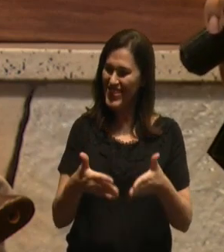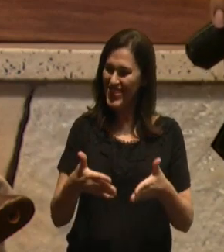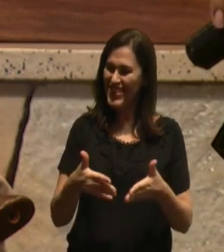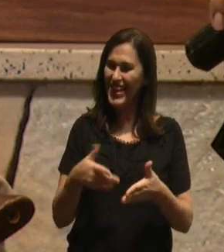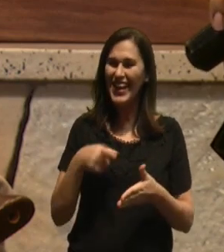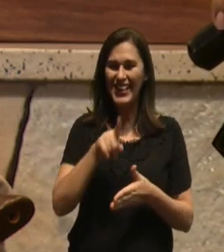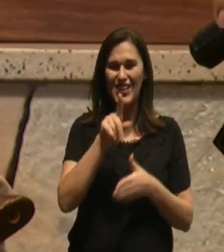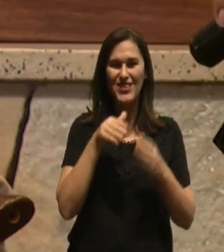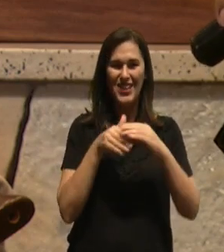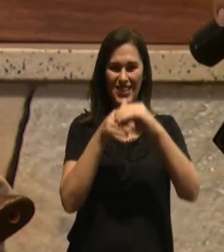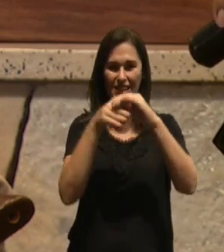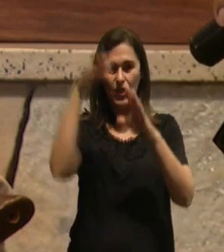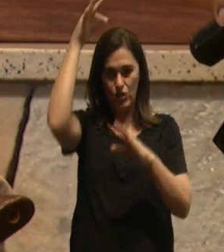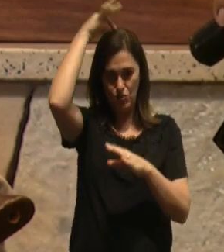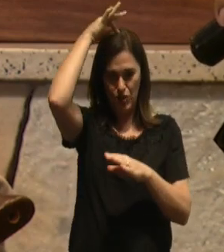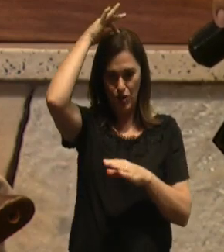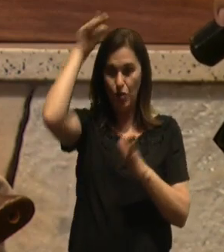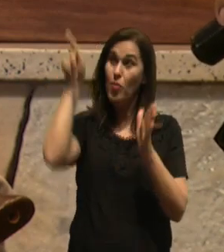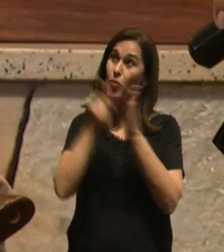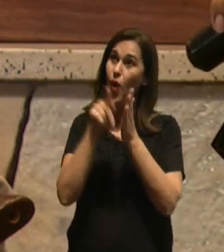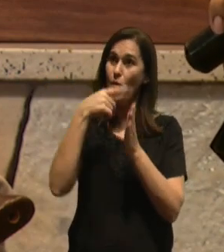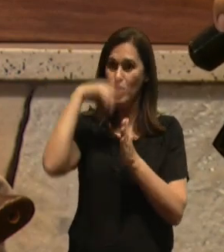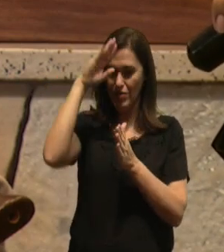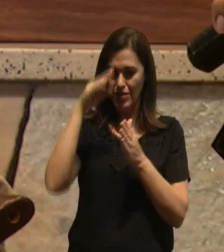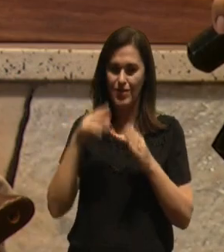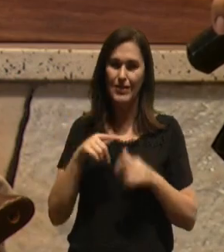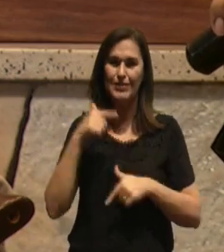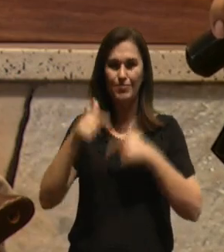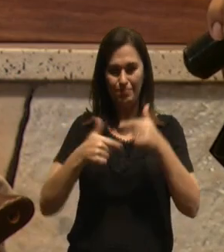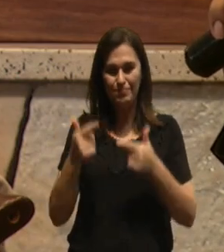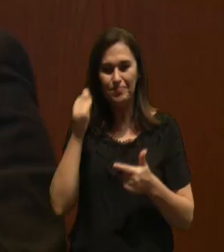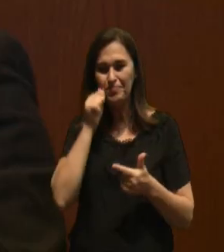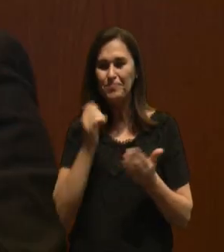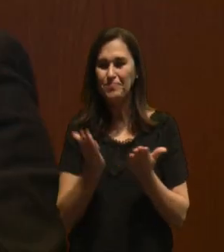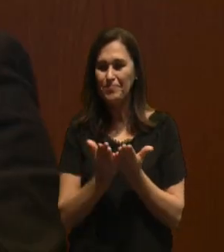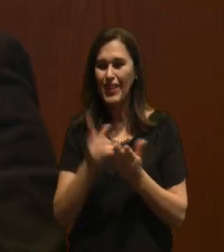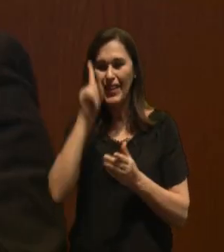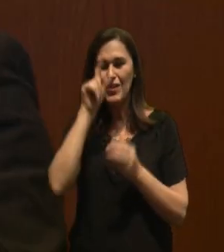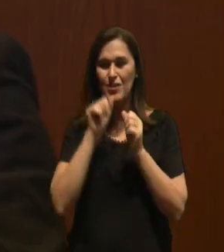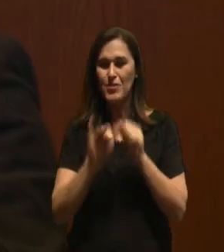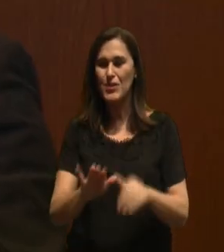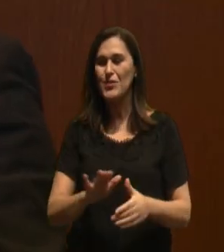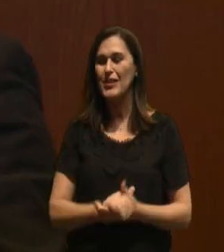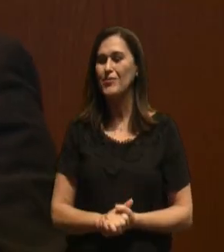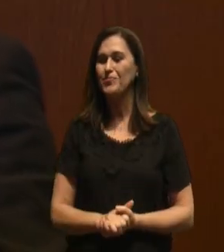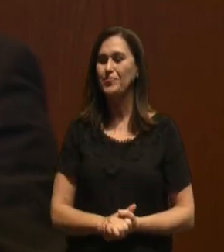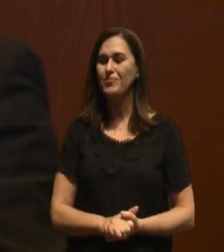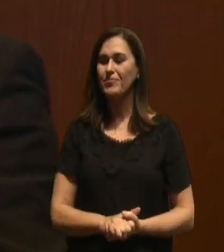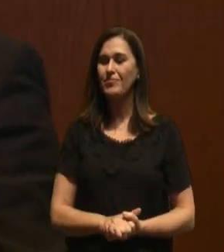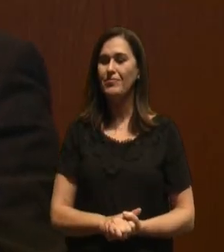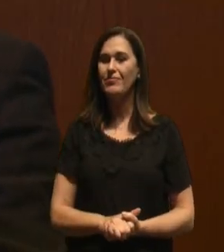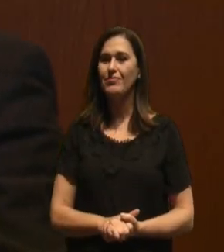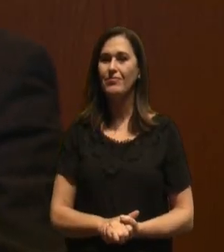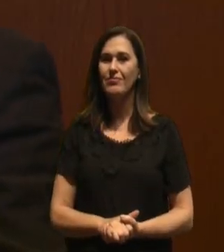continue sendo guiada pelo Espírito do Senhor. Amém. Na condução desse glorioso ministério. Amém. Deus a todos abençoe. Nós. Obrigada, pastor.